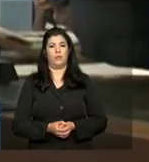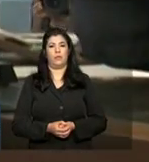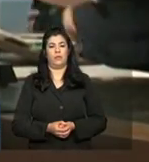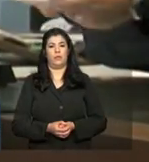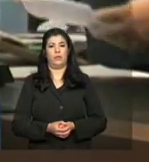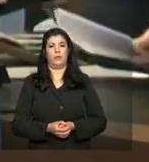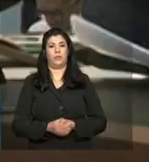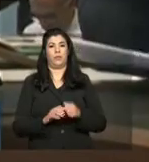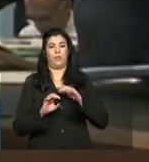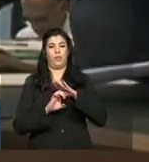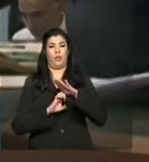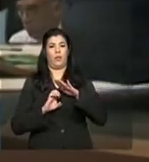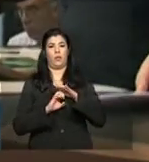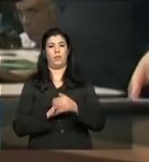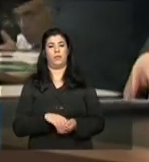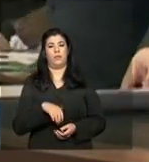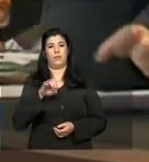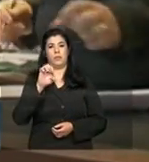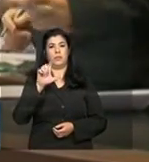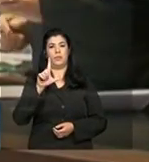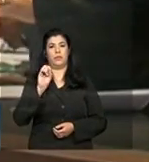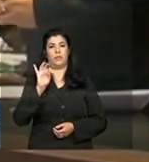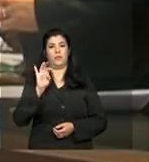Corretora Elite.